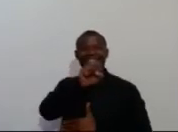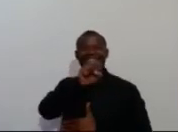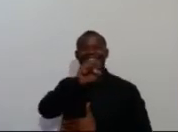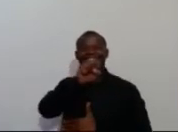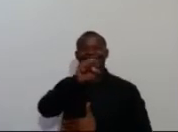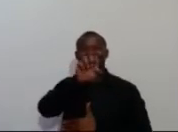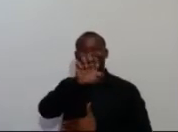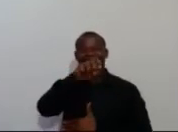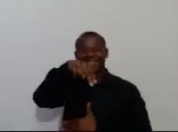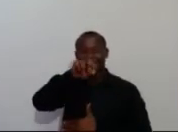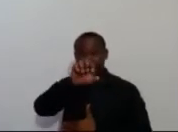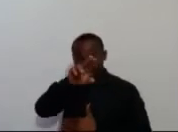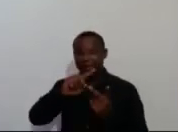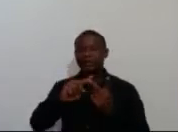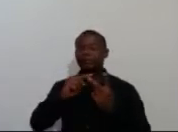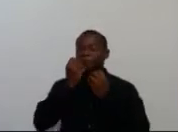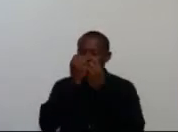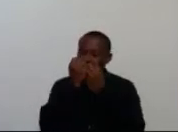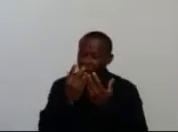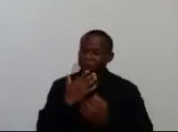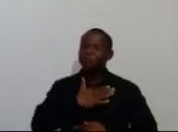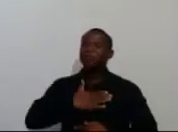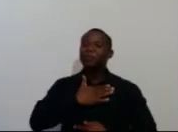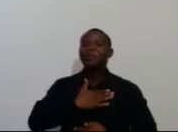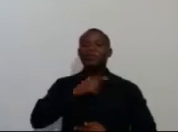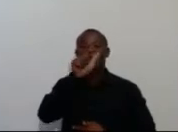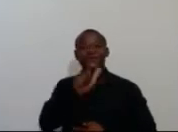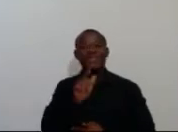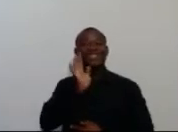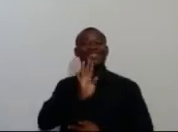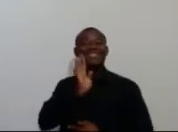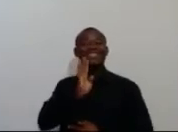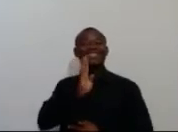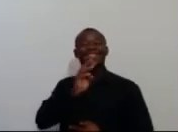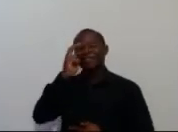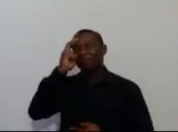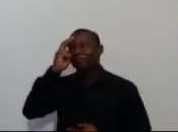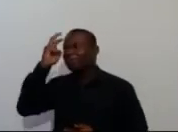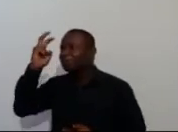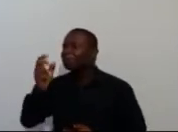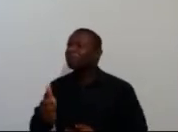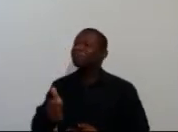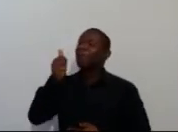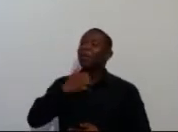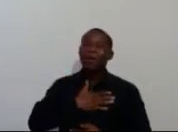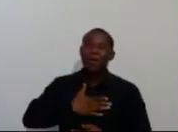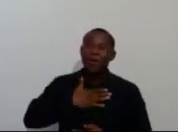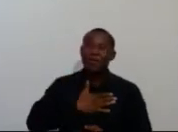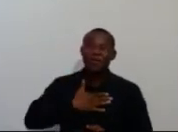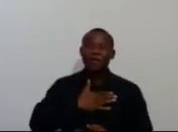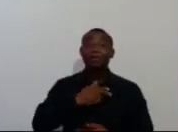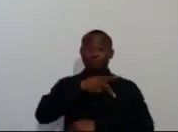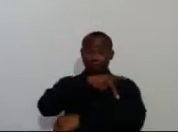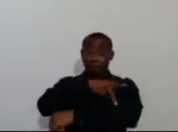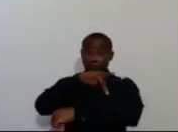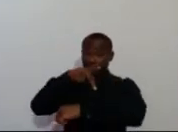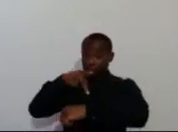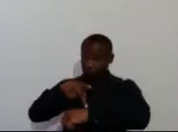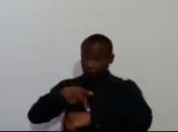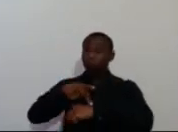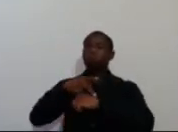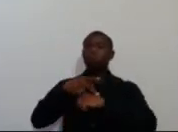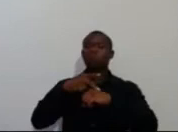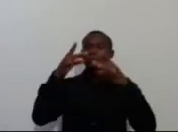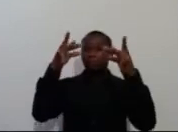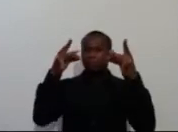Obrigada. Parabéns. Muito inteligente, nossa querida Deise France, pedagoga com especialização em formação de recursos humanos pela educação, mestre em